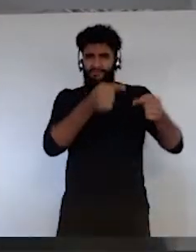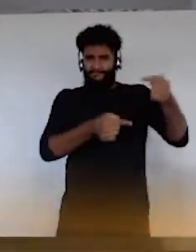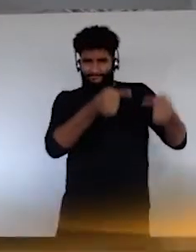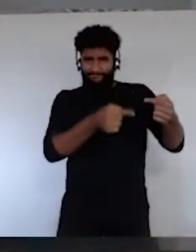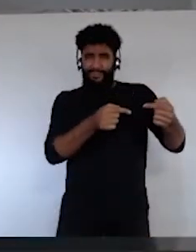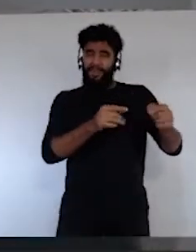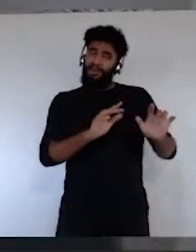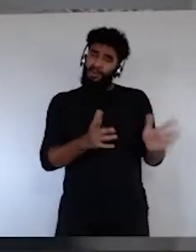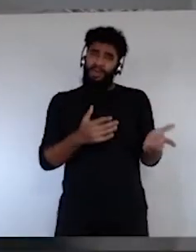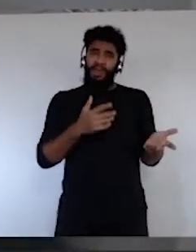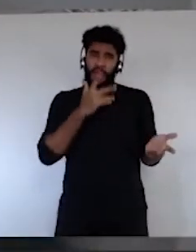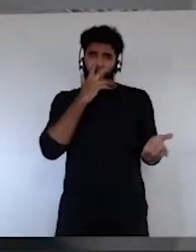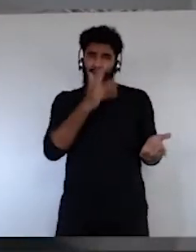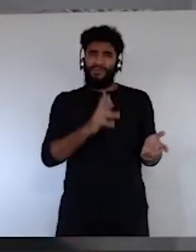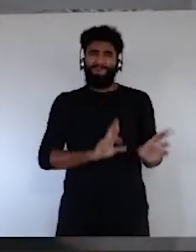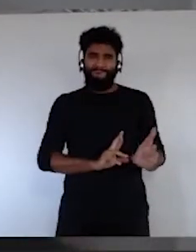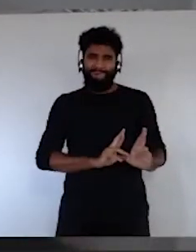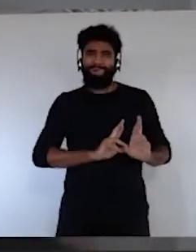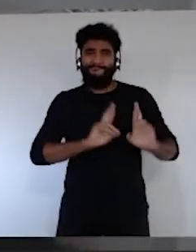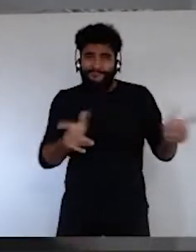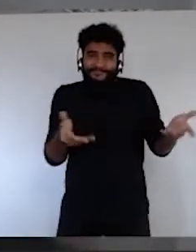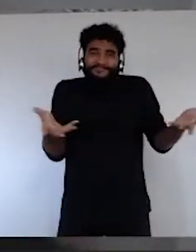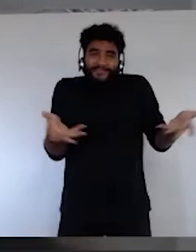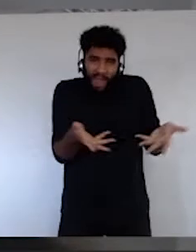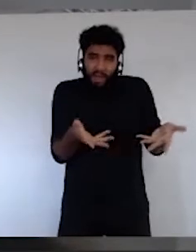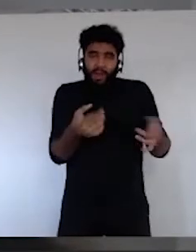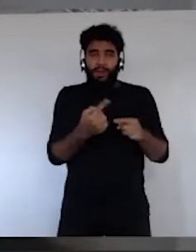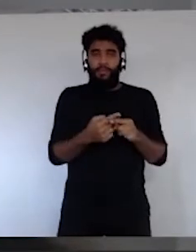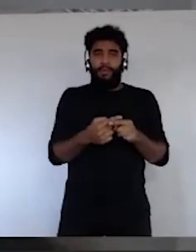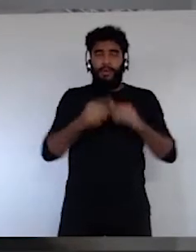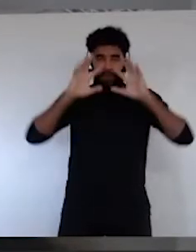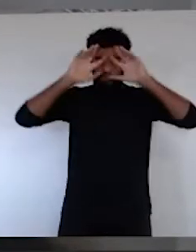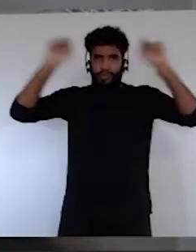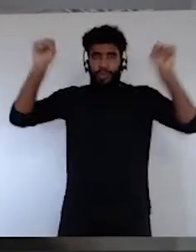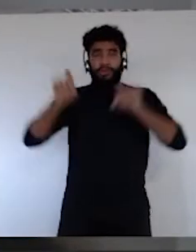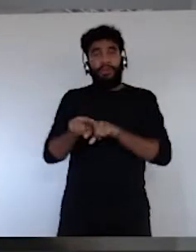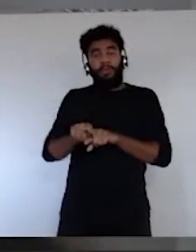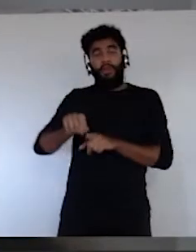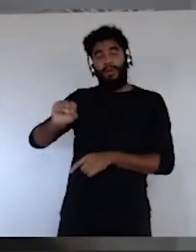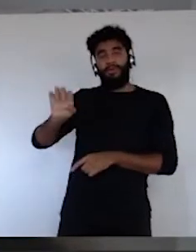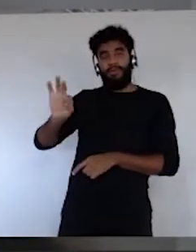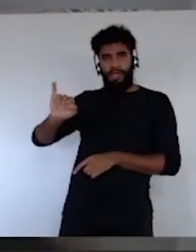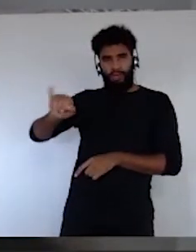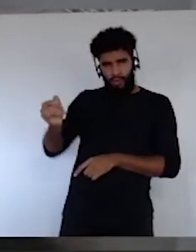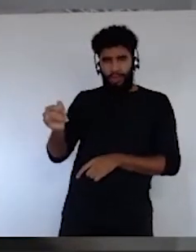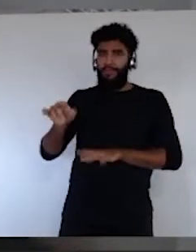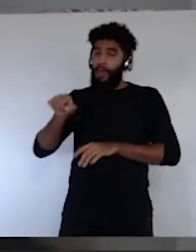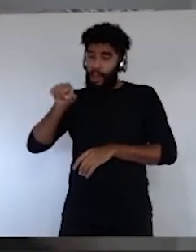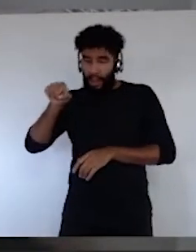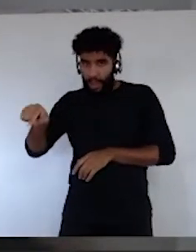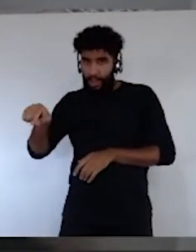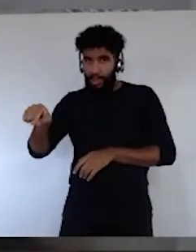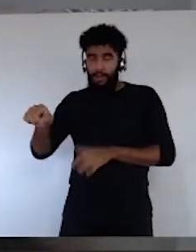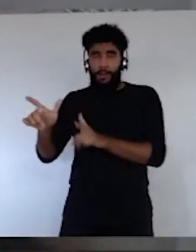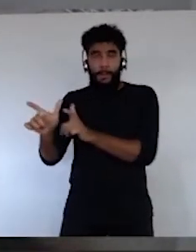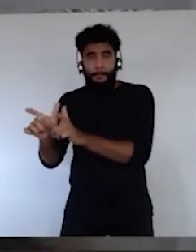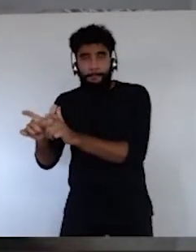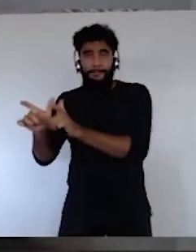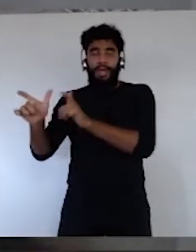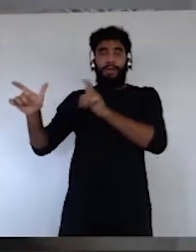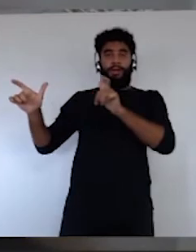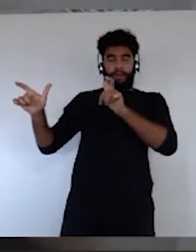o advogado não participa, ele manda sustentação oral gravada. Então, nesses casos, realmente,